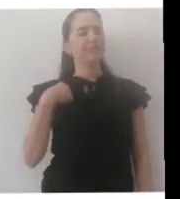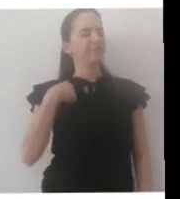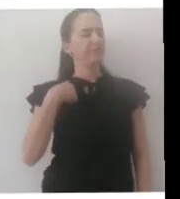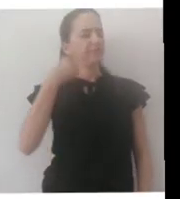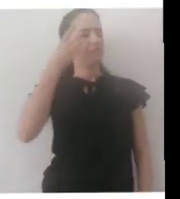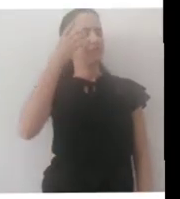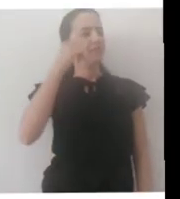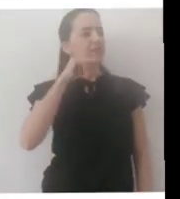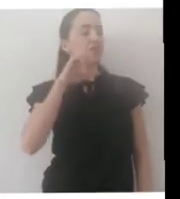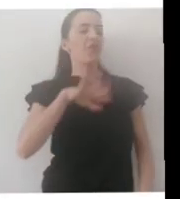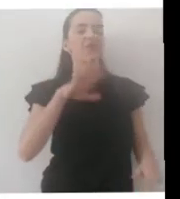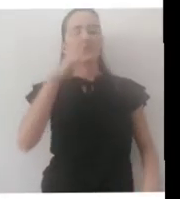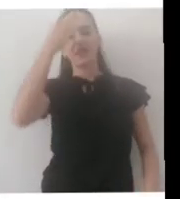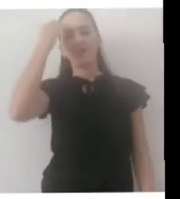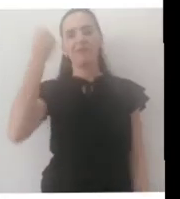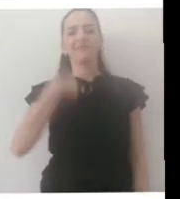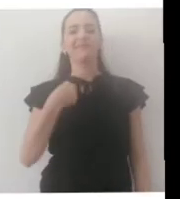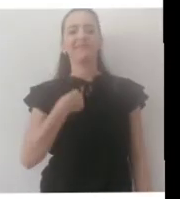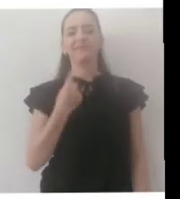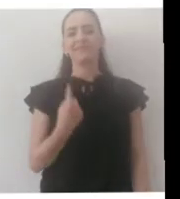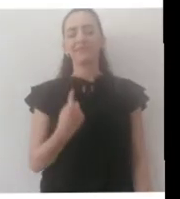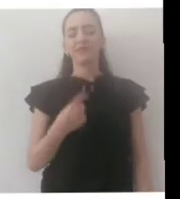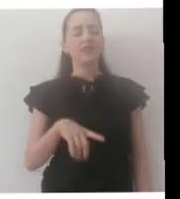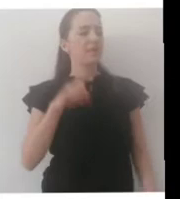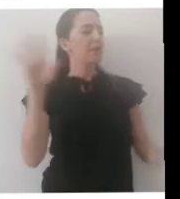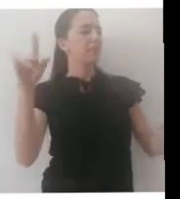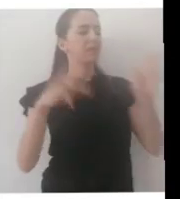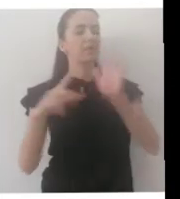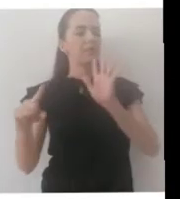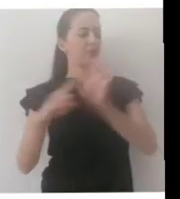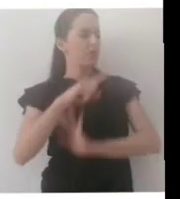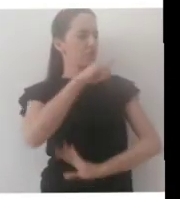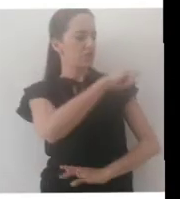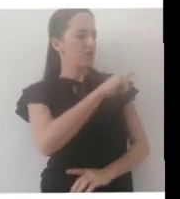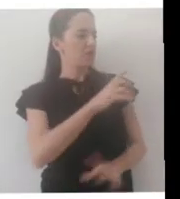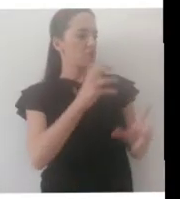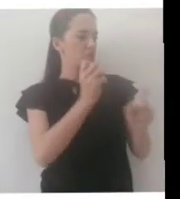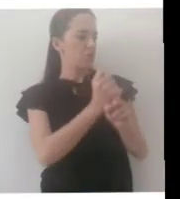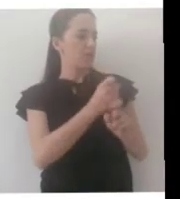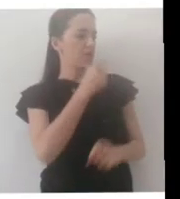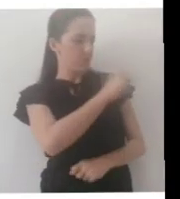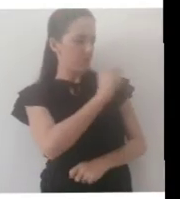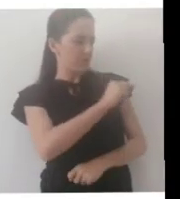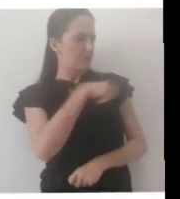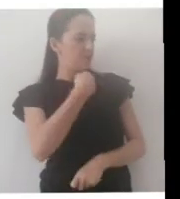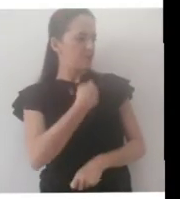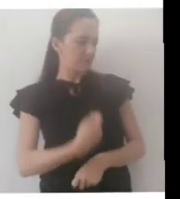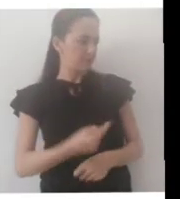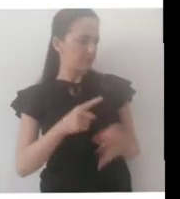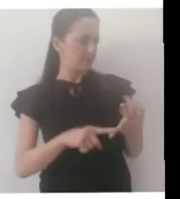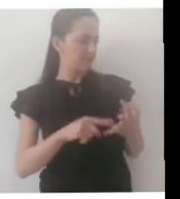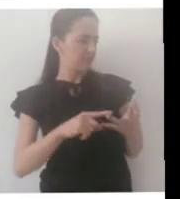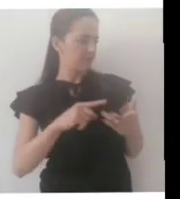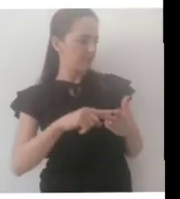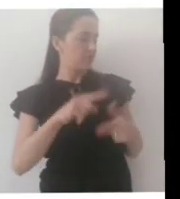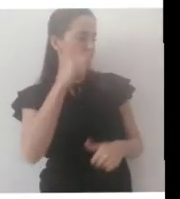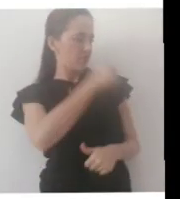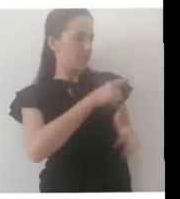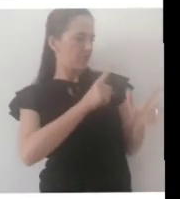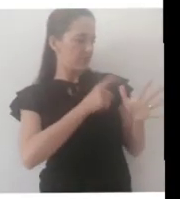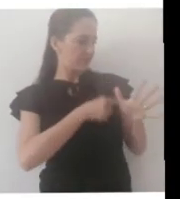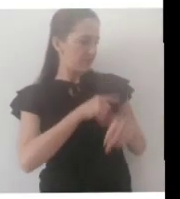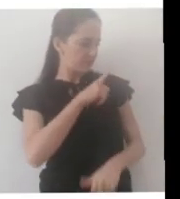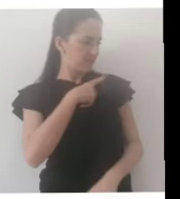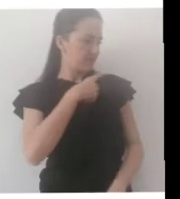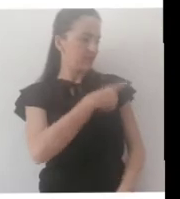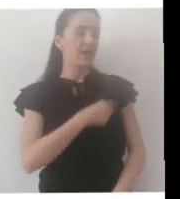si mesma. Então você chega e pergunta para a criança assim: você contou a si mesma? Aí você indaga ela para ela poder ver